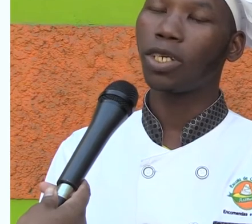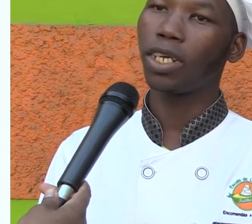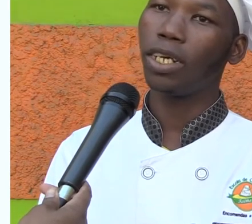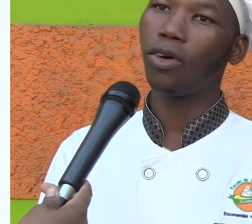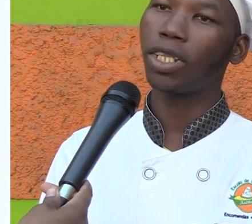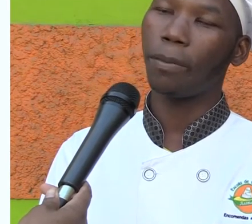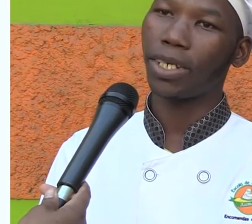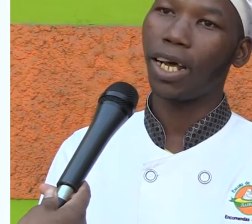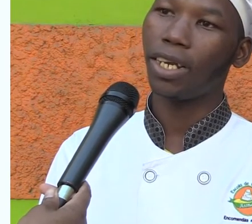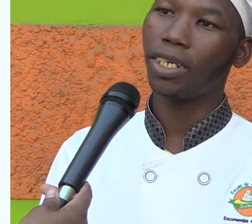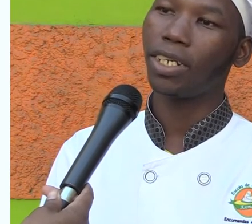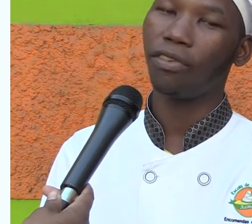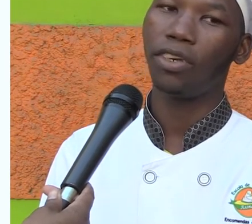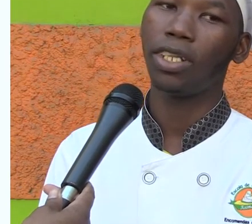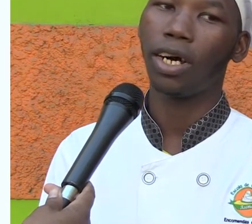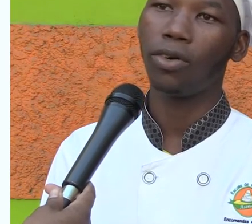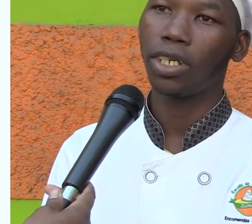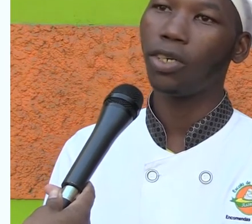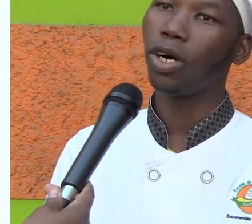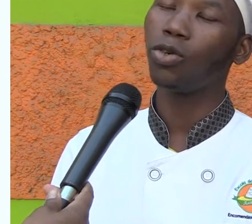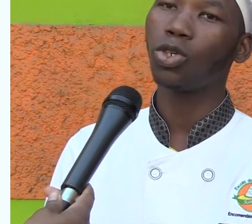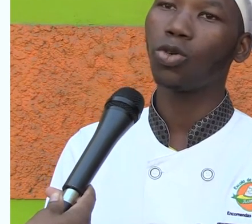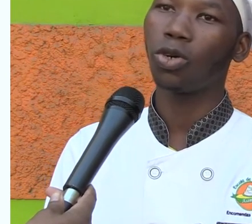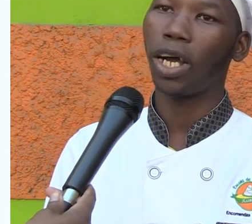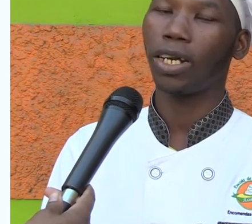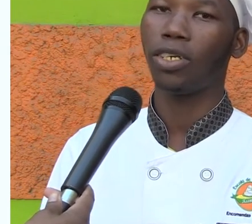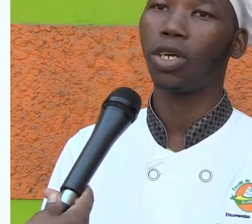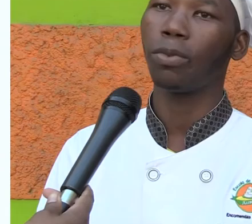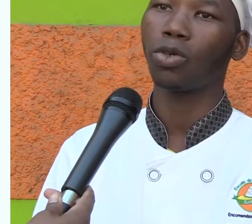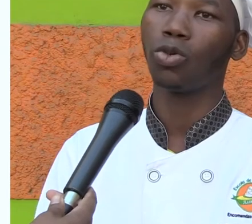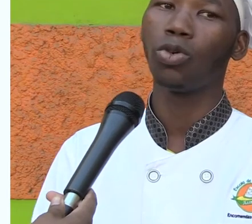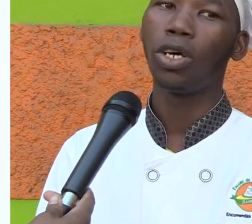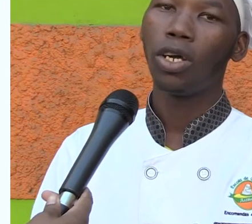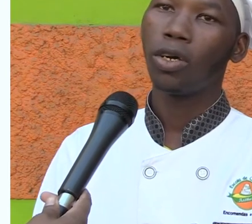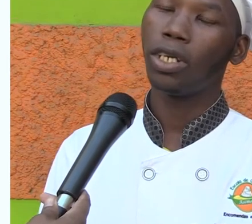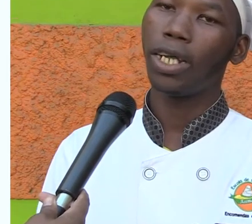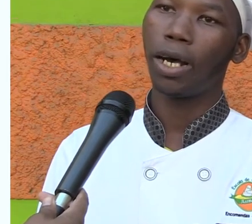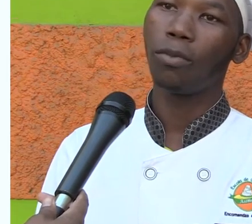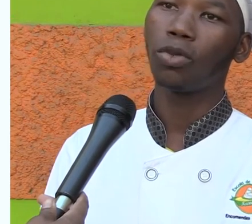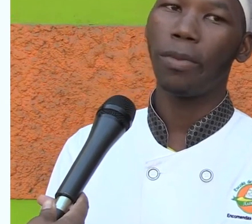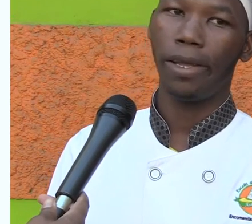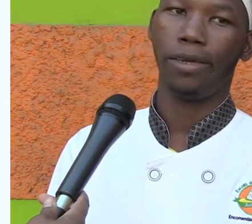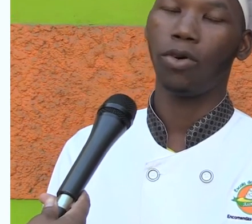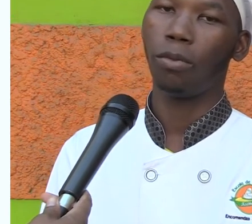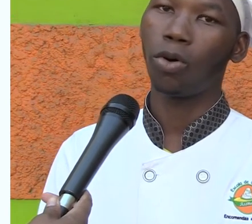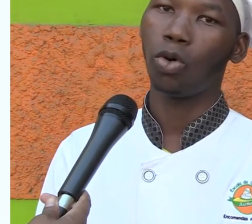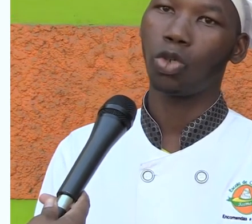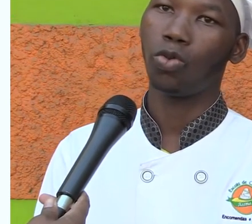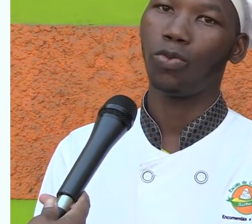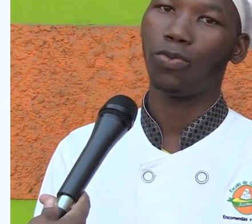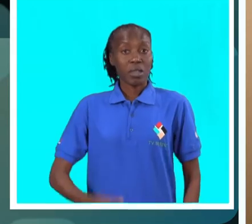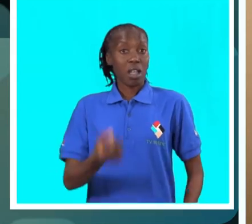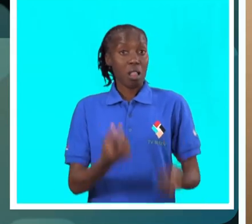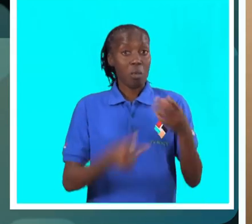consegui ultrapassar este desafio. Então, tendo alunos surdos, acredito que posso lidar muito bem, com bom